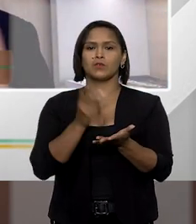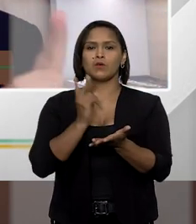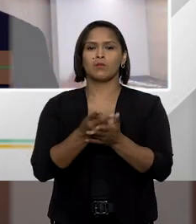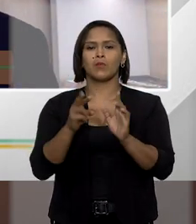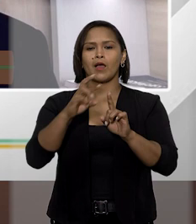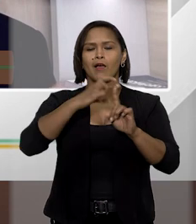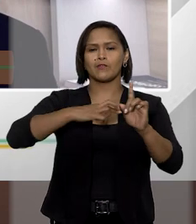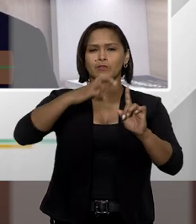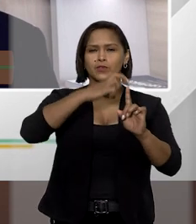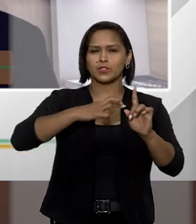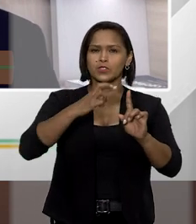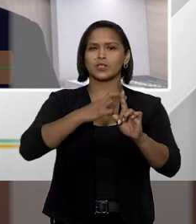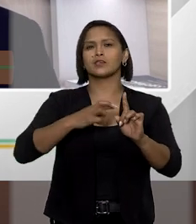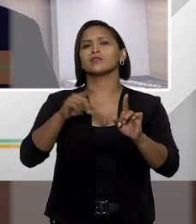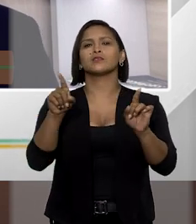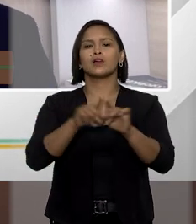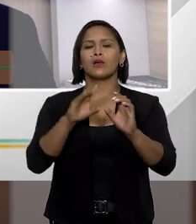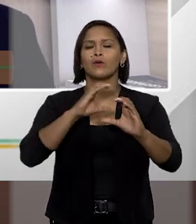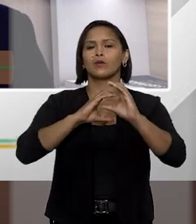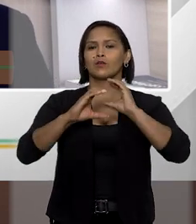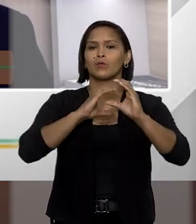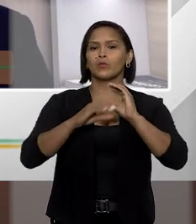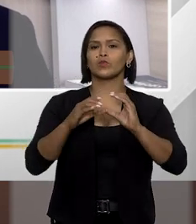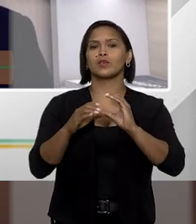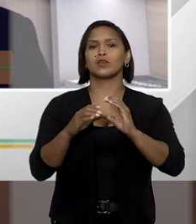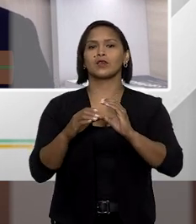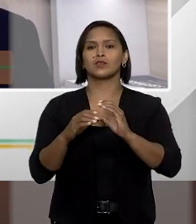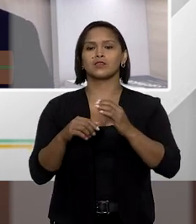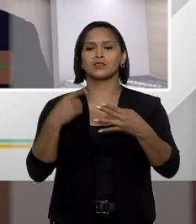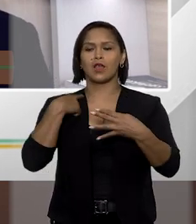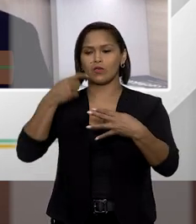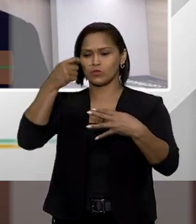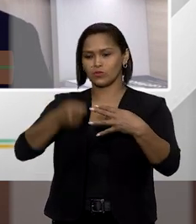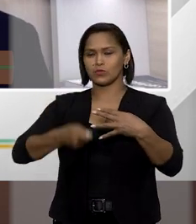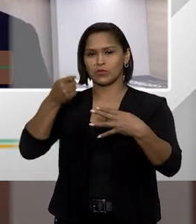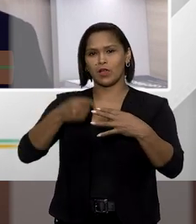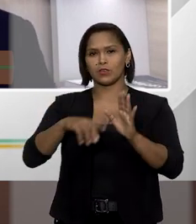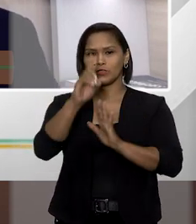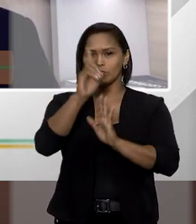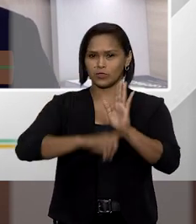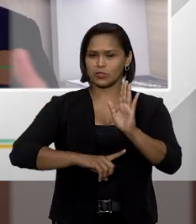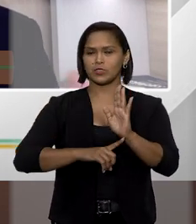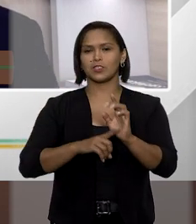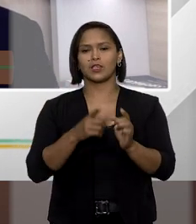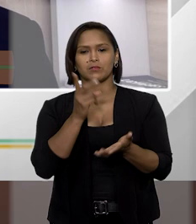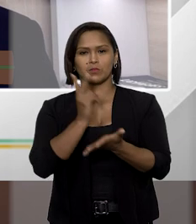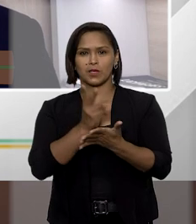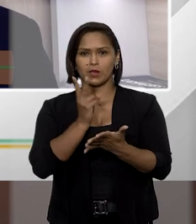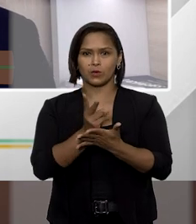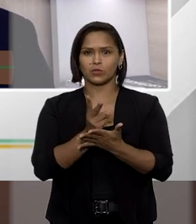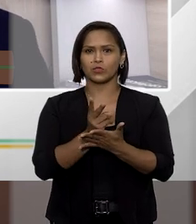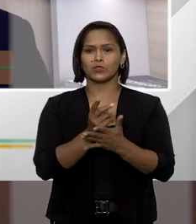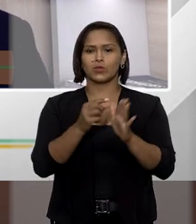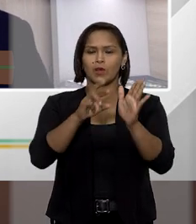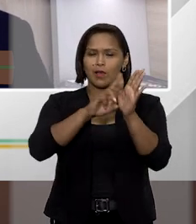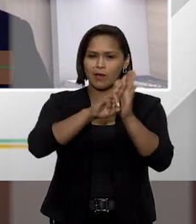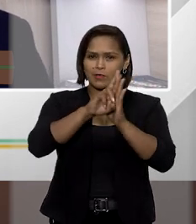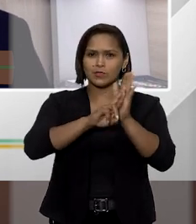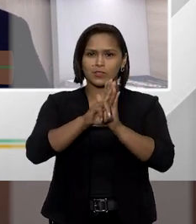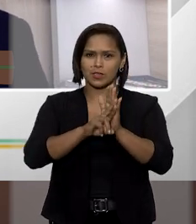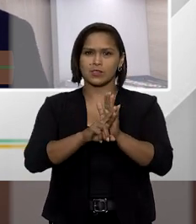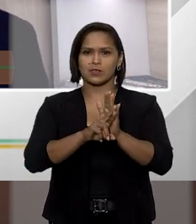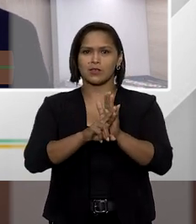a investigação e comunicação às autoridades de direito constituídas para continuarem a